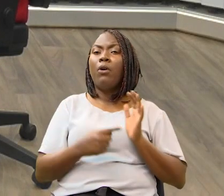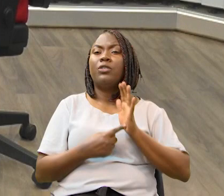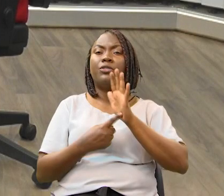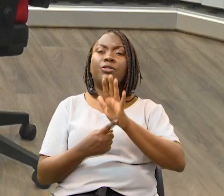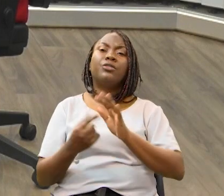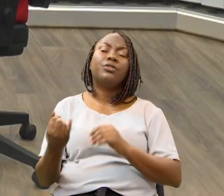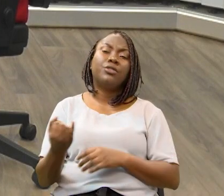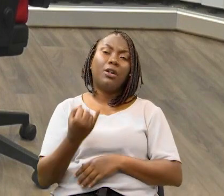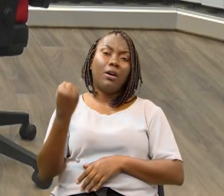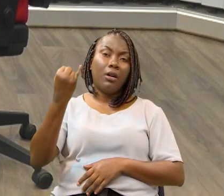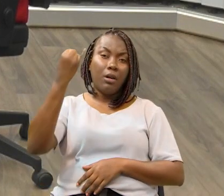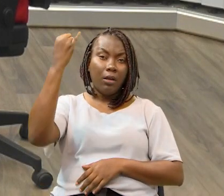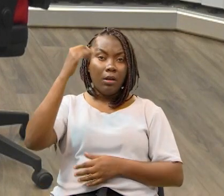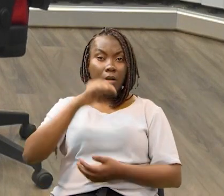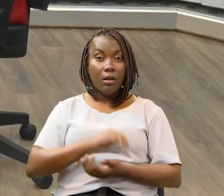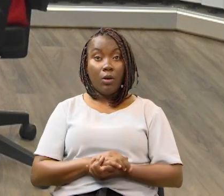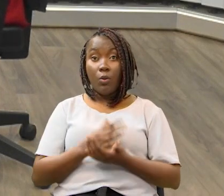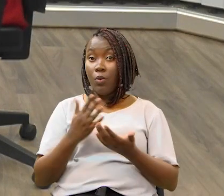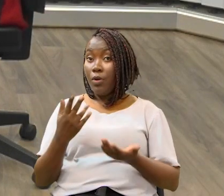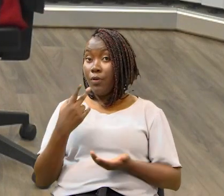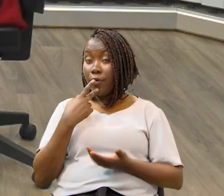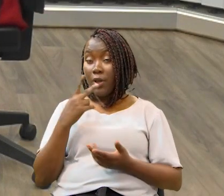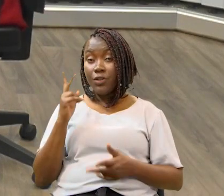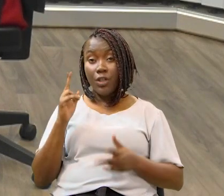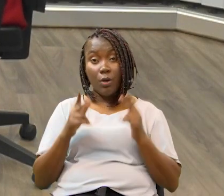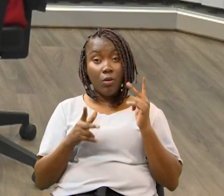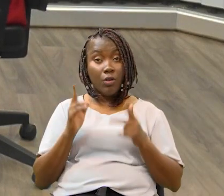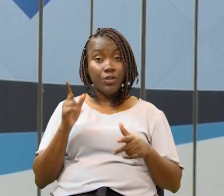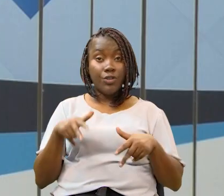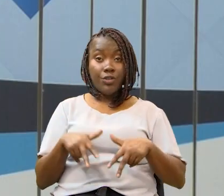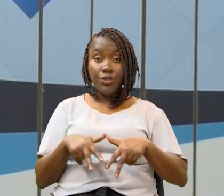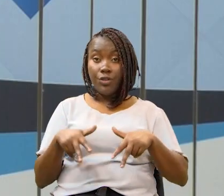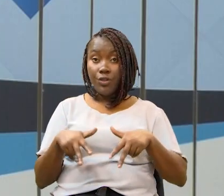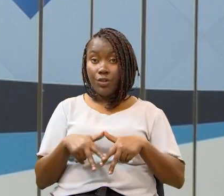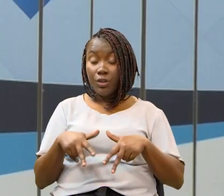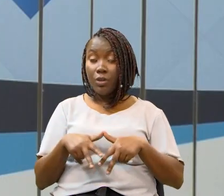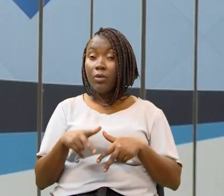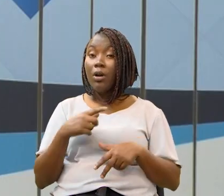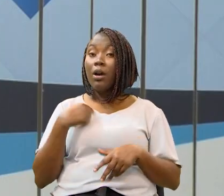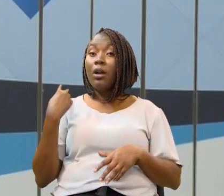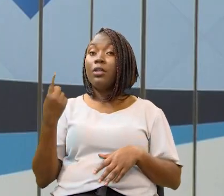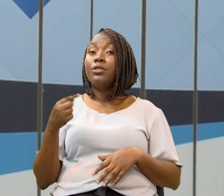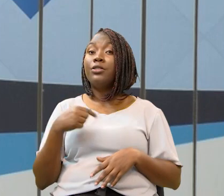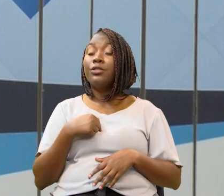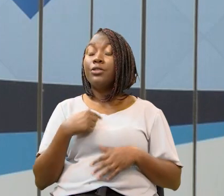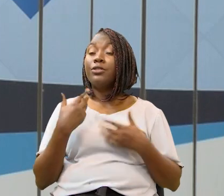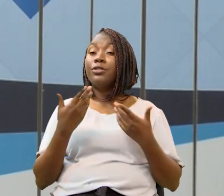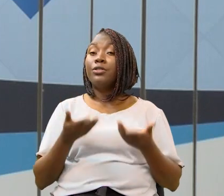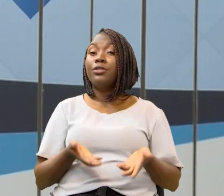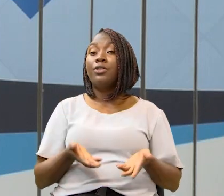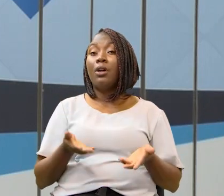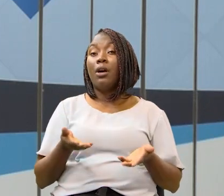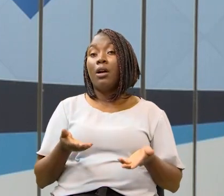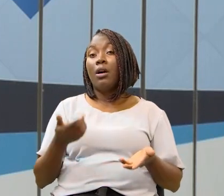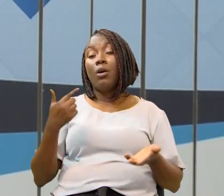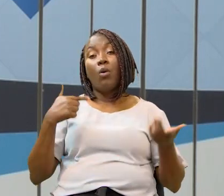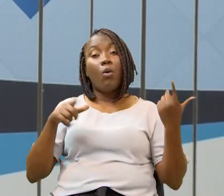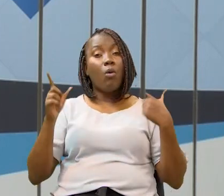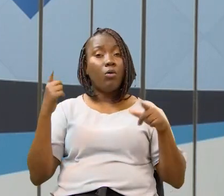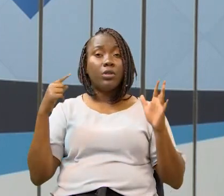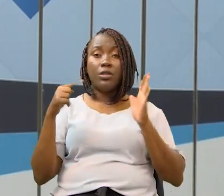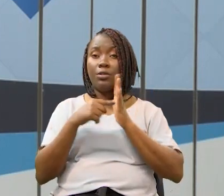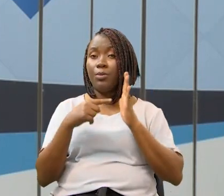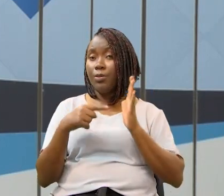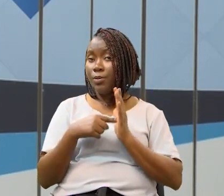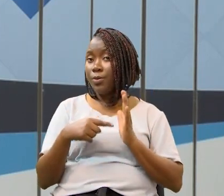deixar como relevante? Quando a gente faz um recorte de gênero, a gente, aí são algumas